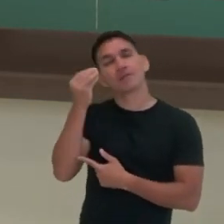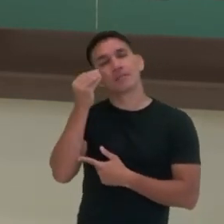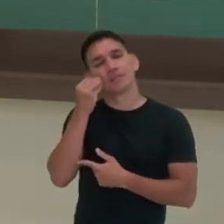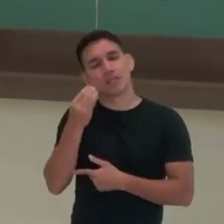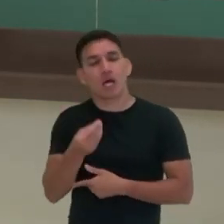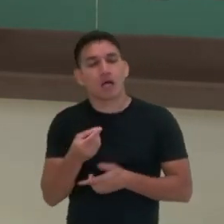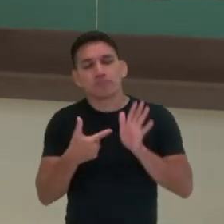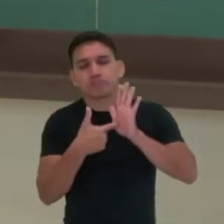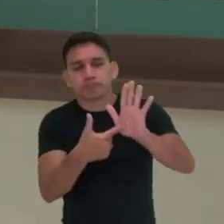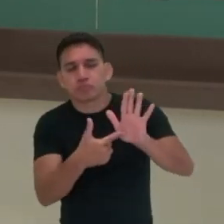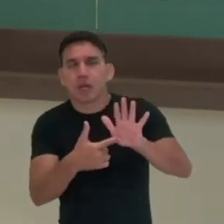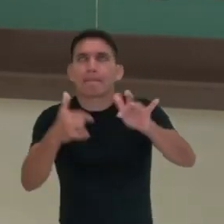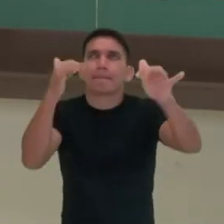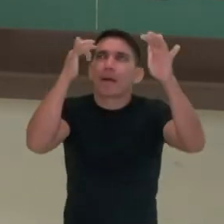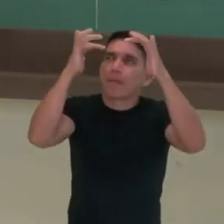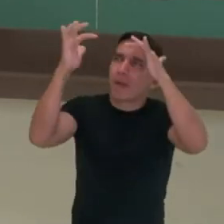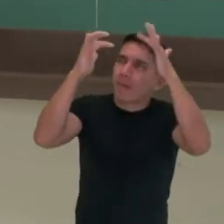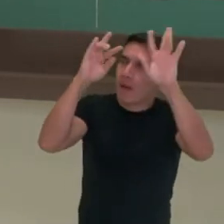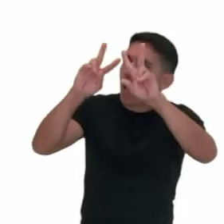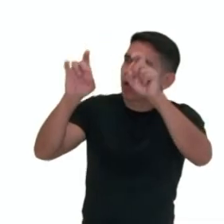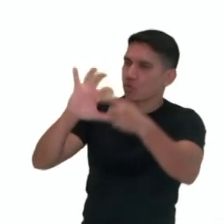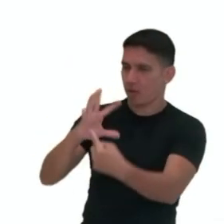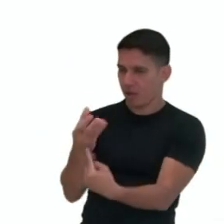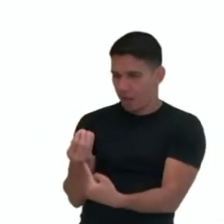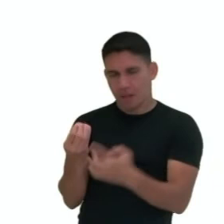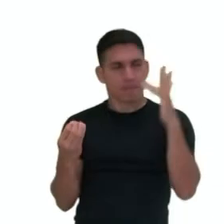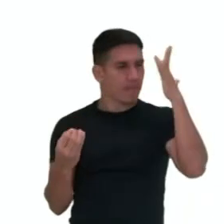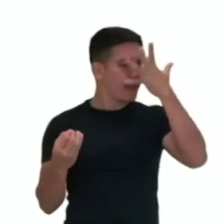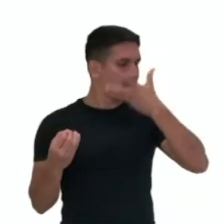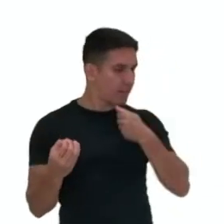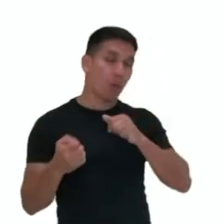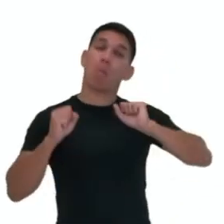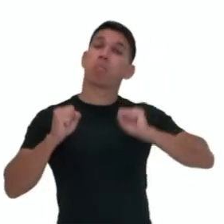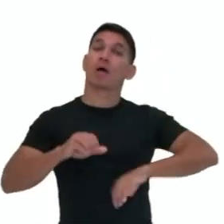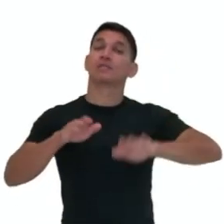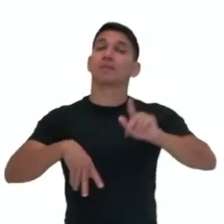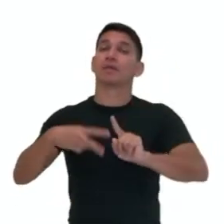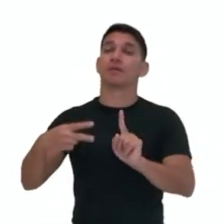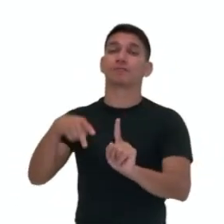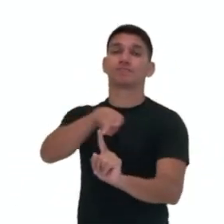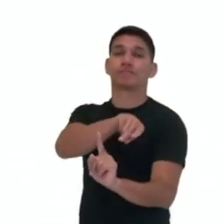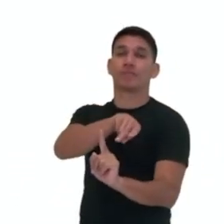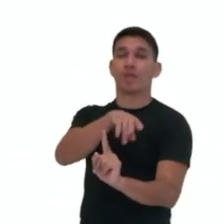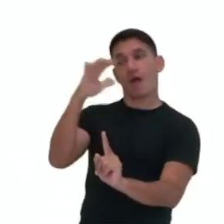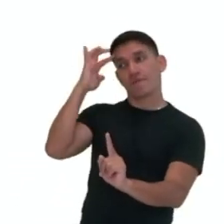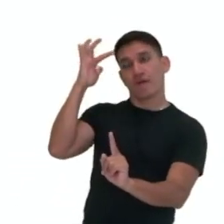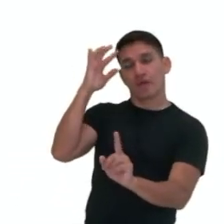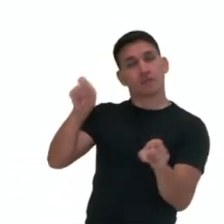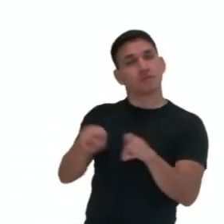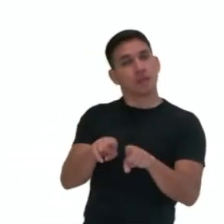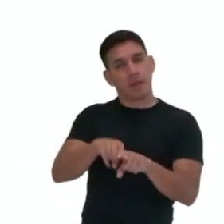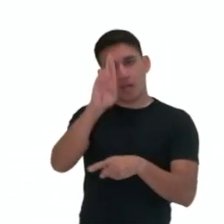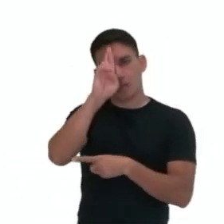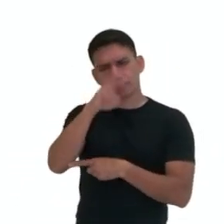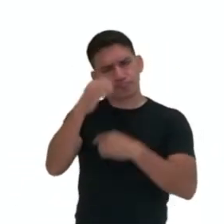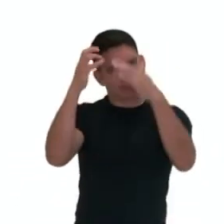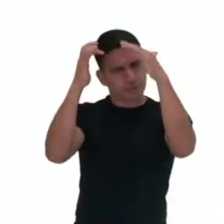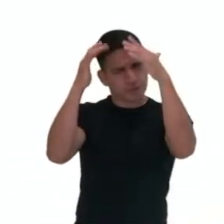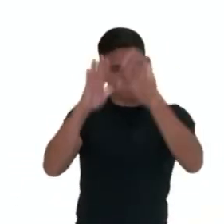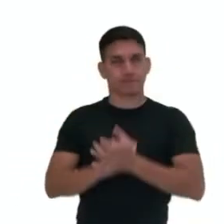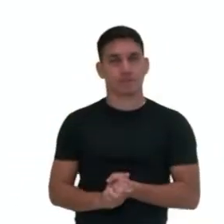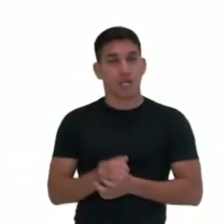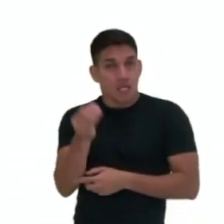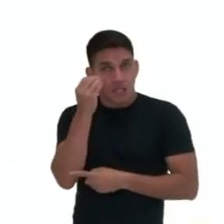demonstrar que a reflexão sobre a arte e a beleza pode ser feita do ponto de vista filosófico e racional. Buscou,